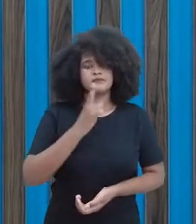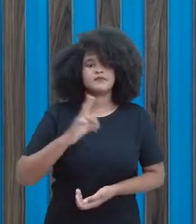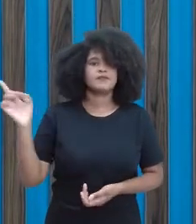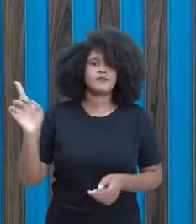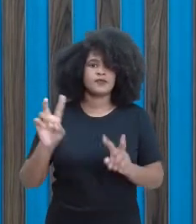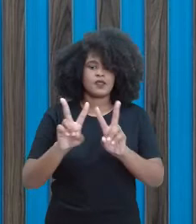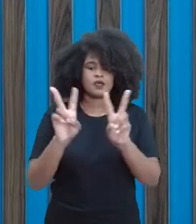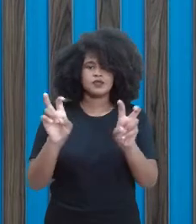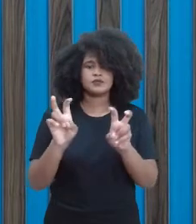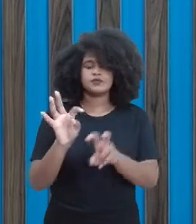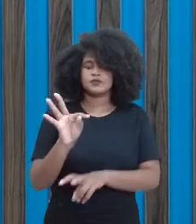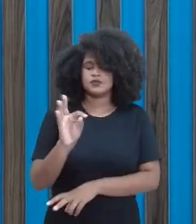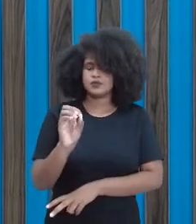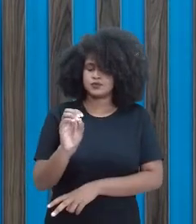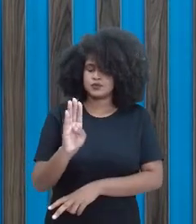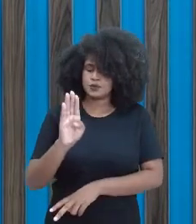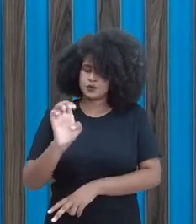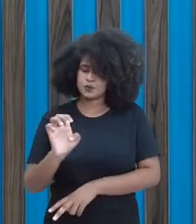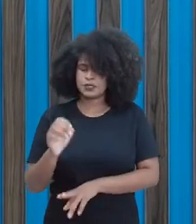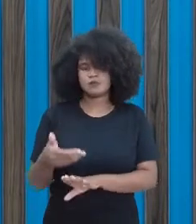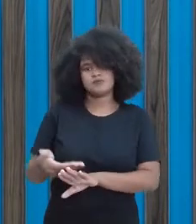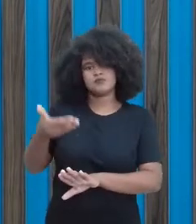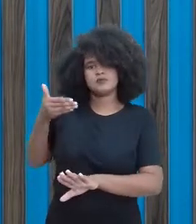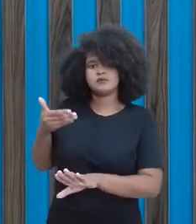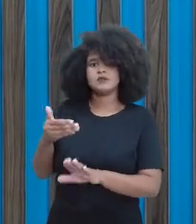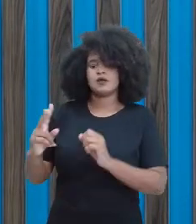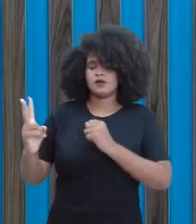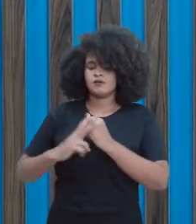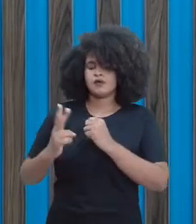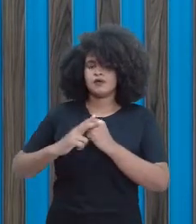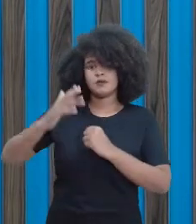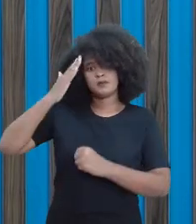be no passado e no verbo principal, o ing